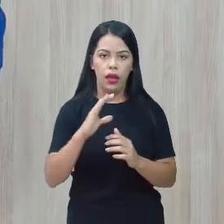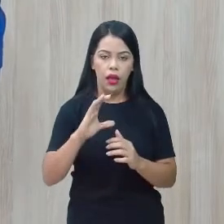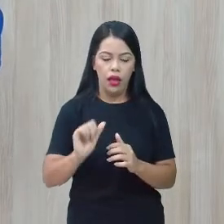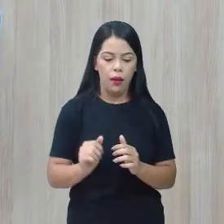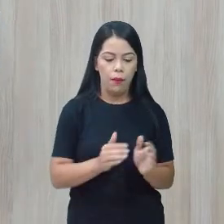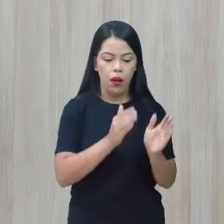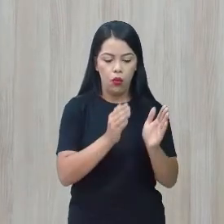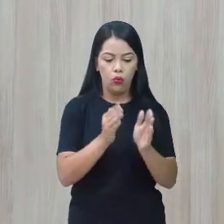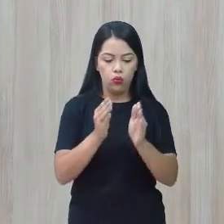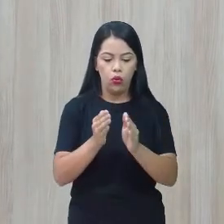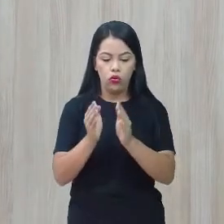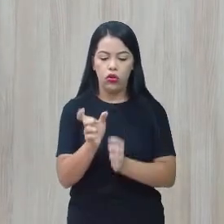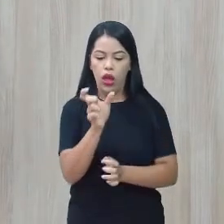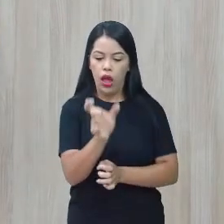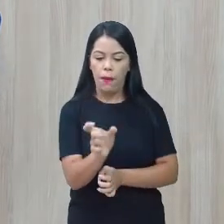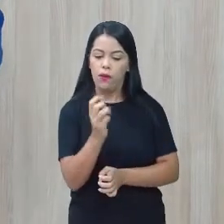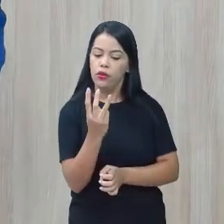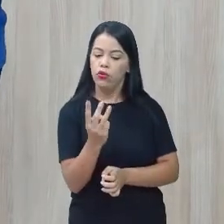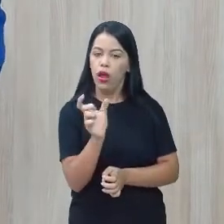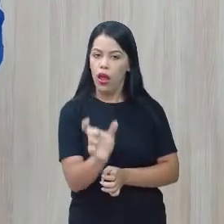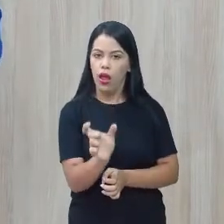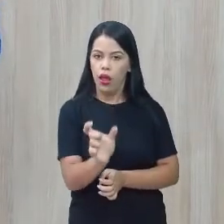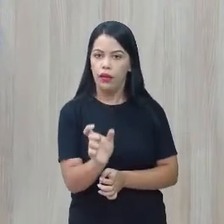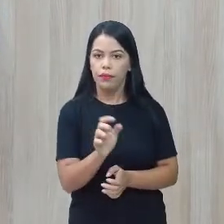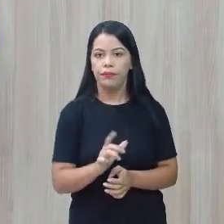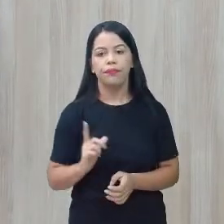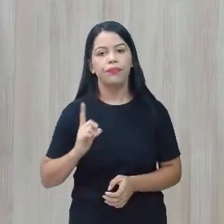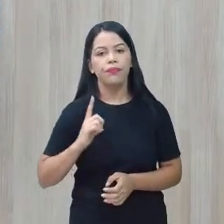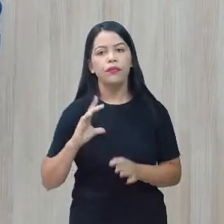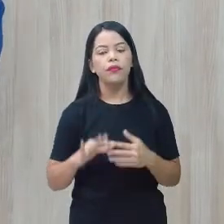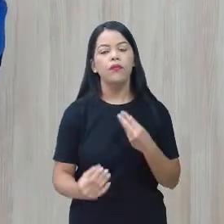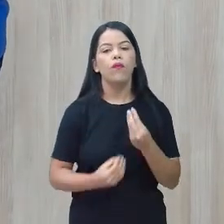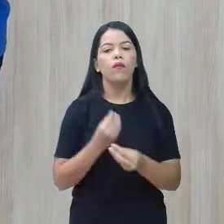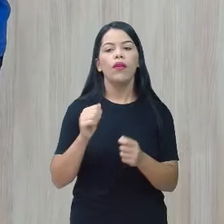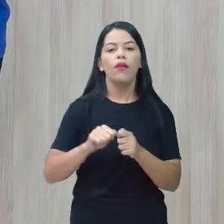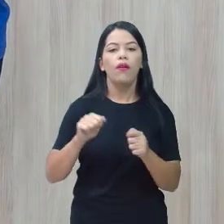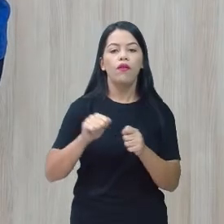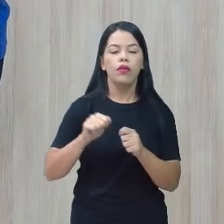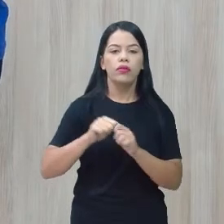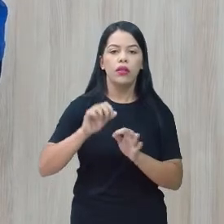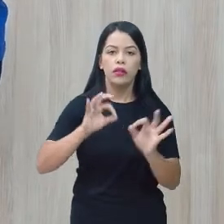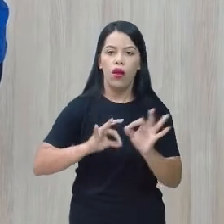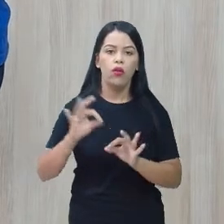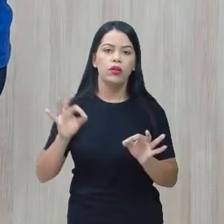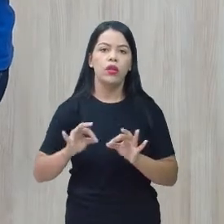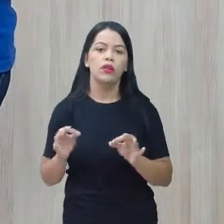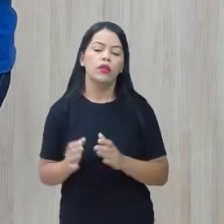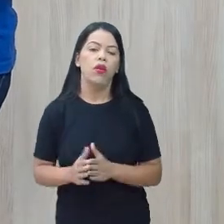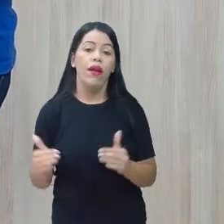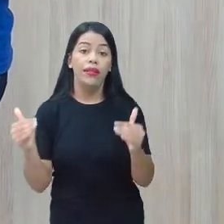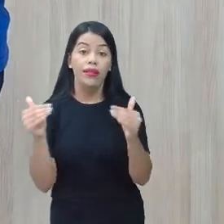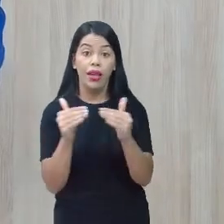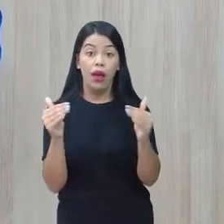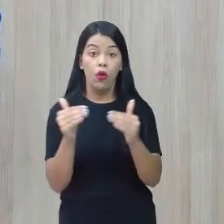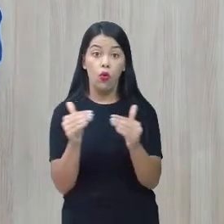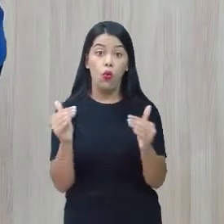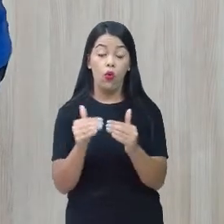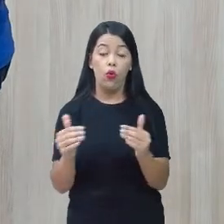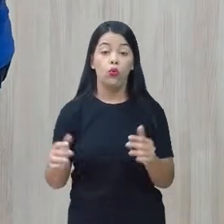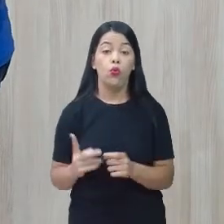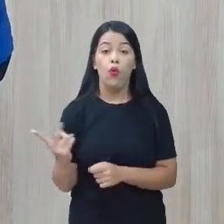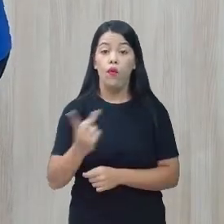de comparação e como que eu faria esse arredondamento, de acordo com o valor que está ali inicialmente, que é o valor real, tá